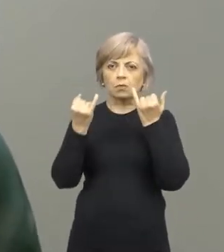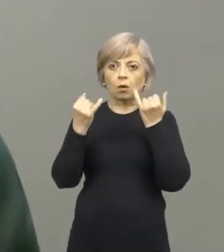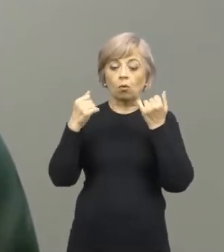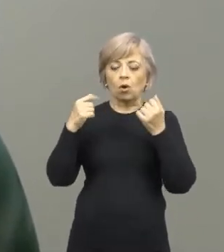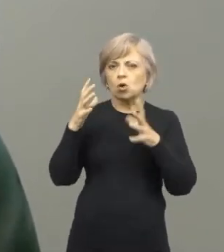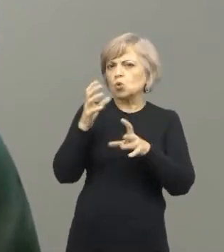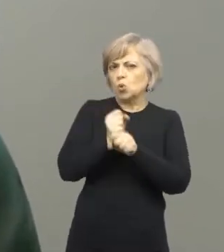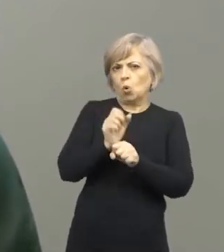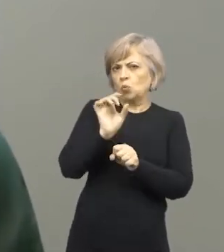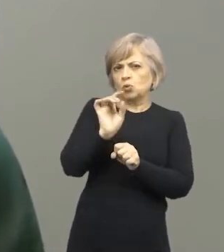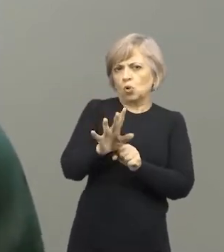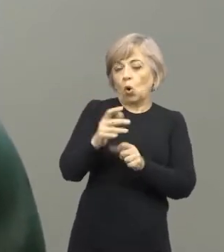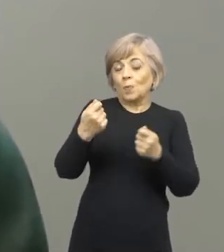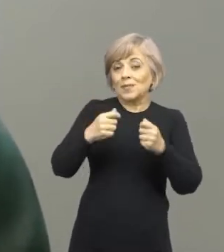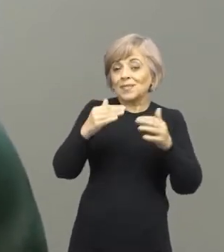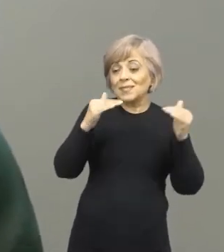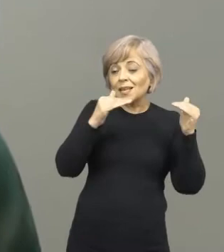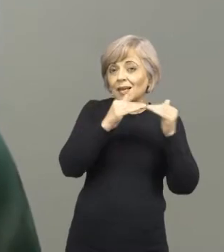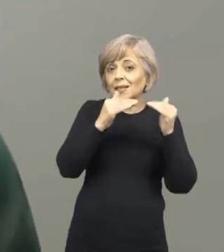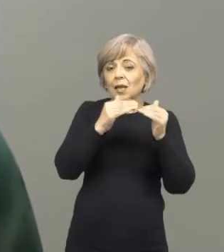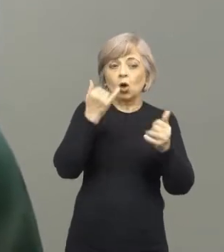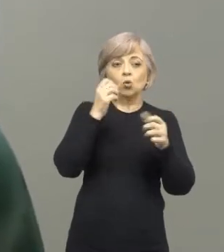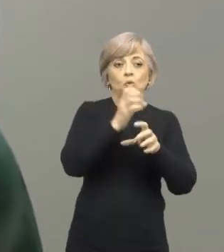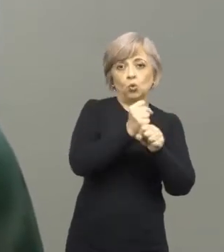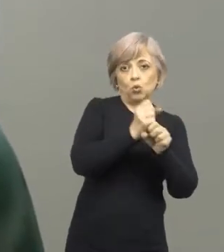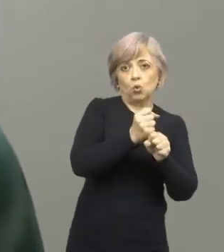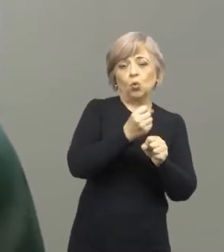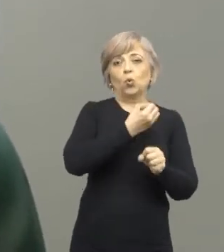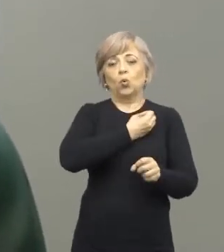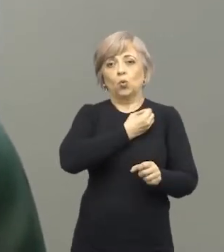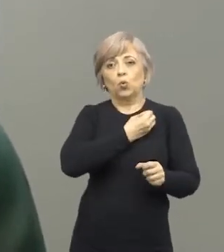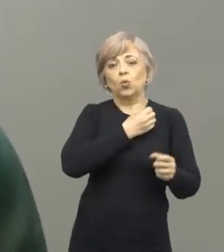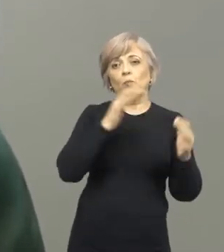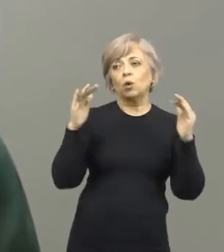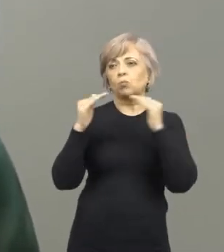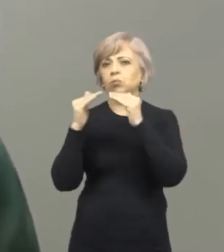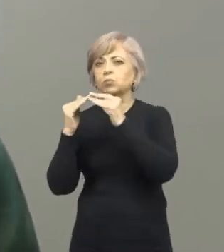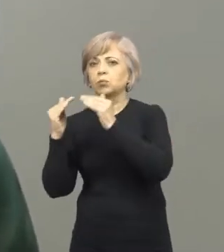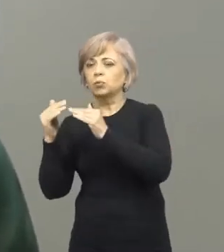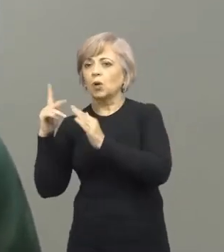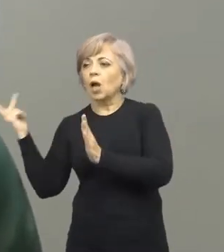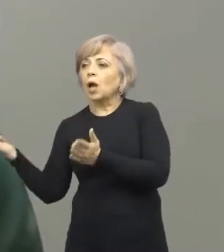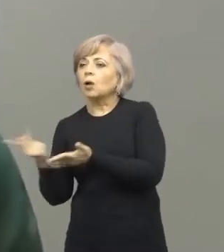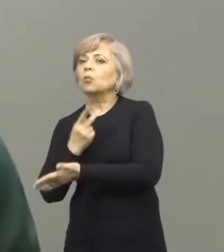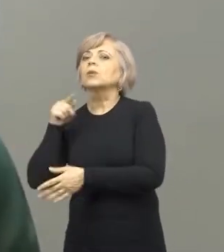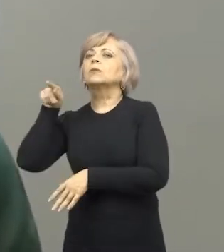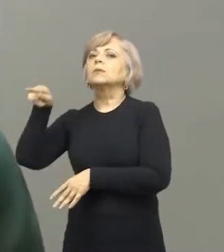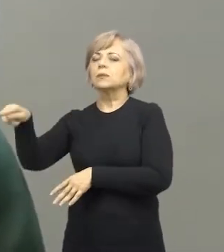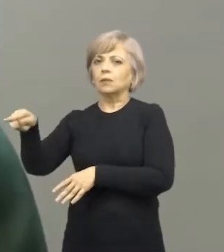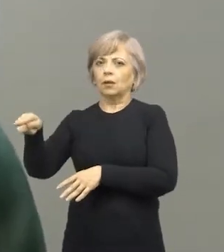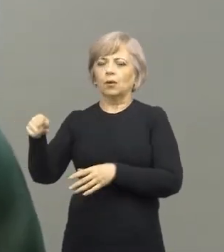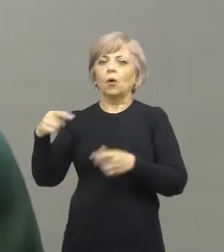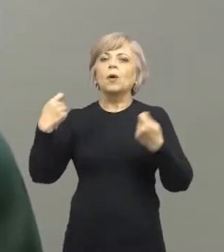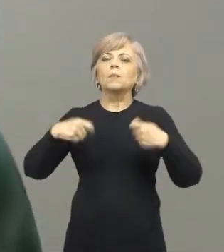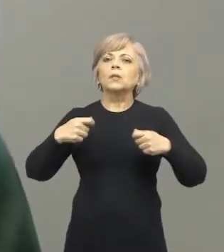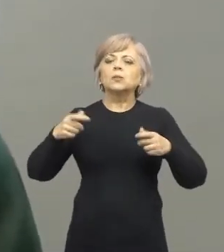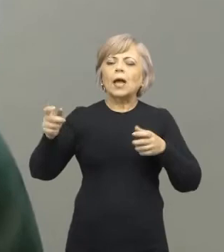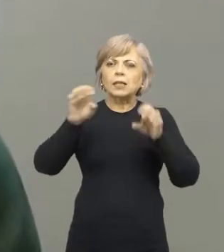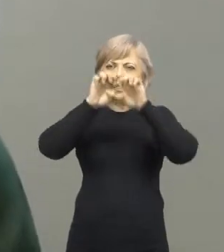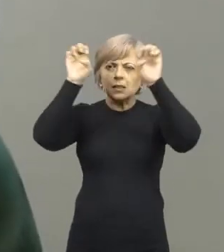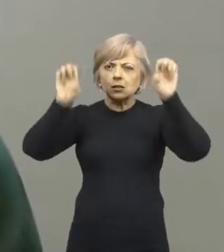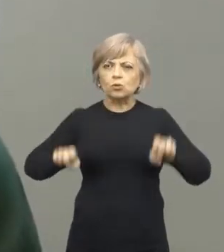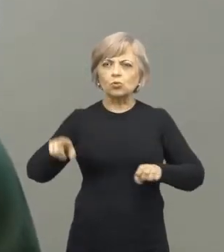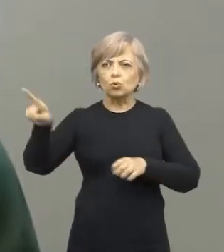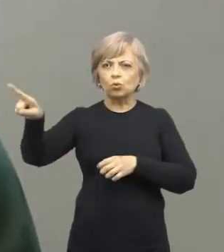precisa correlacionar as causas e efeitos para então daí para frente pautar a forma de atuação. Então essas estruturas